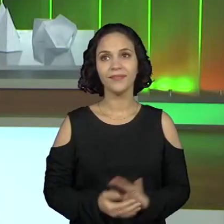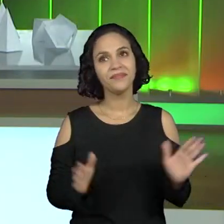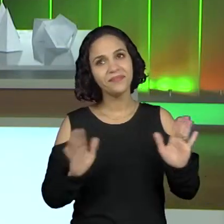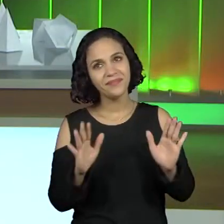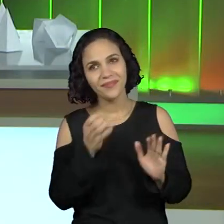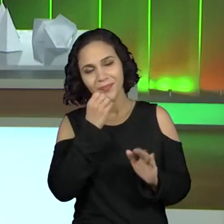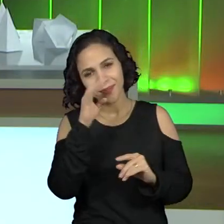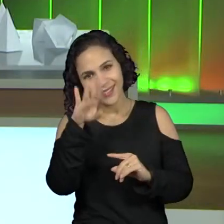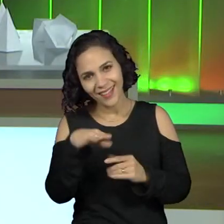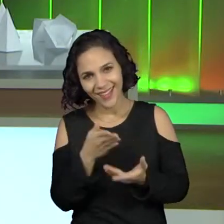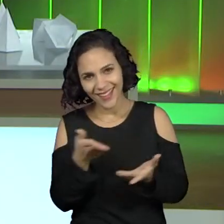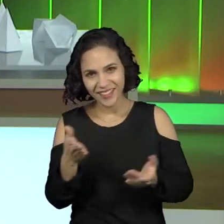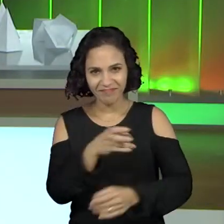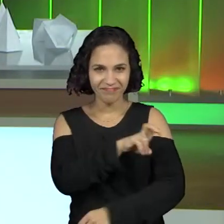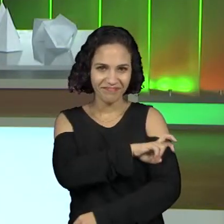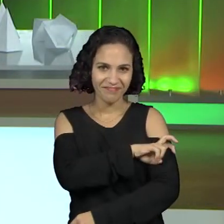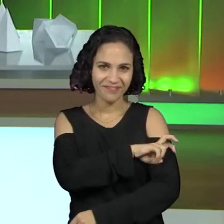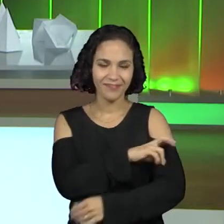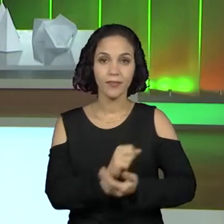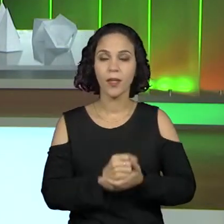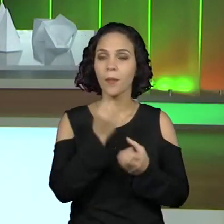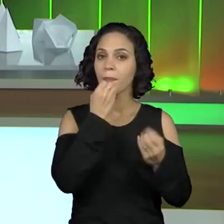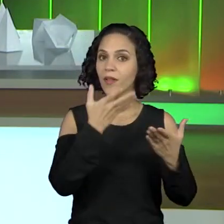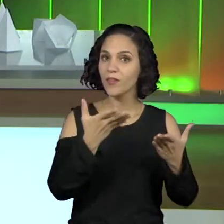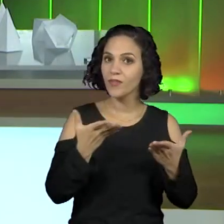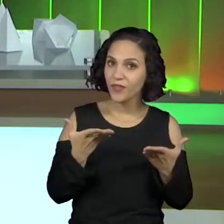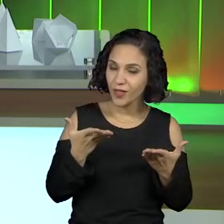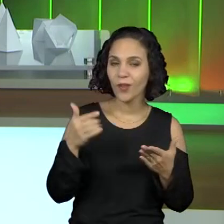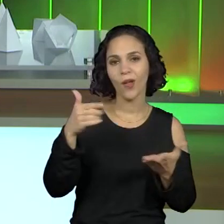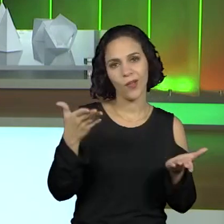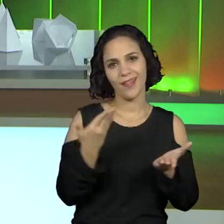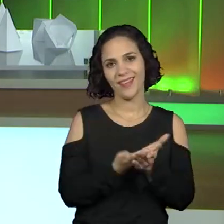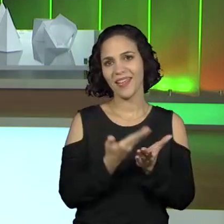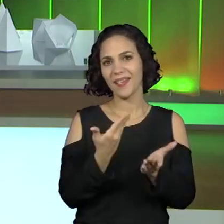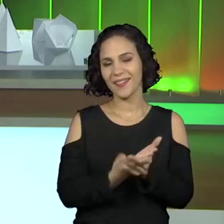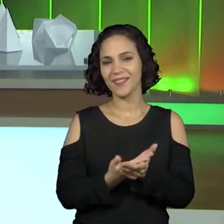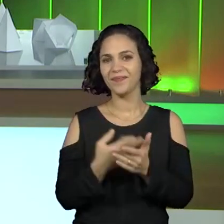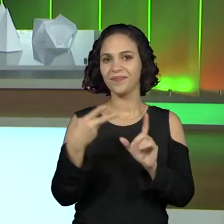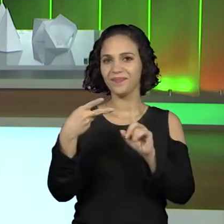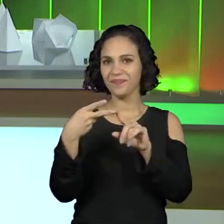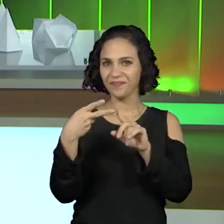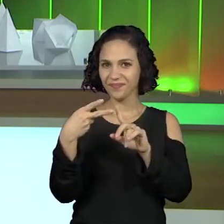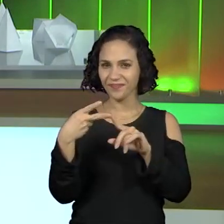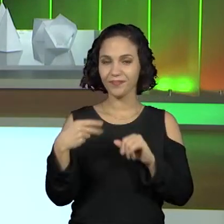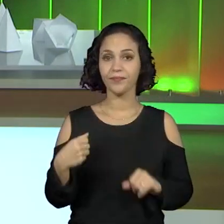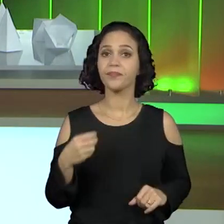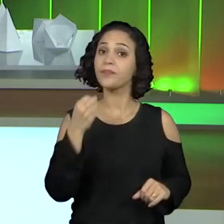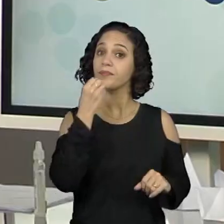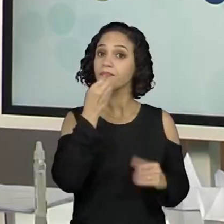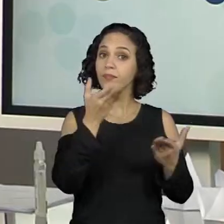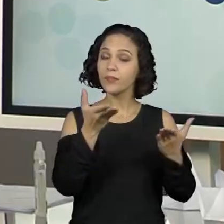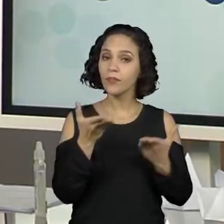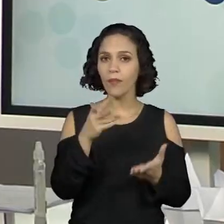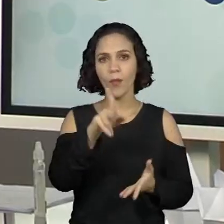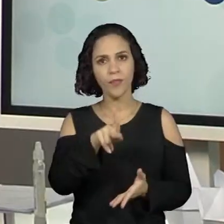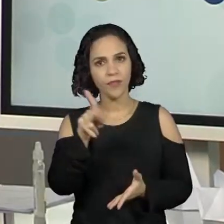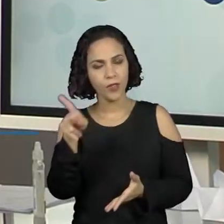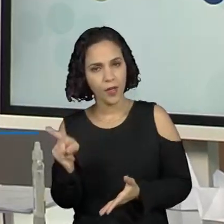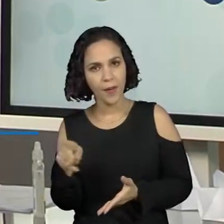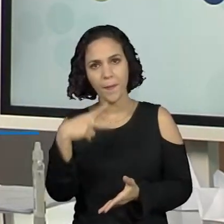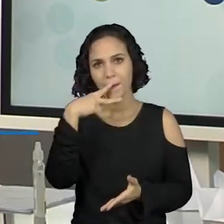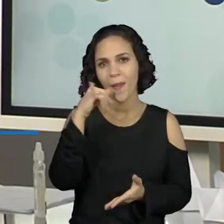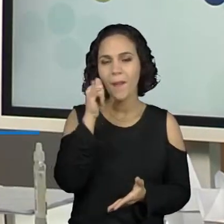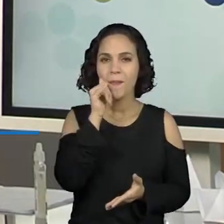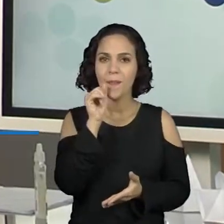Boa tarde, estudante do quinto ano. Bem-vindos a essa aula. Bem-vindos professores, bem-vindos pais, bem-vindos estudantes.